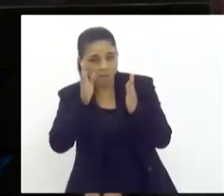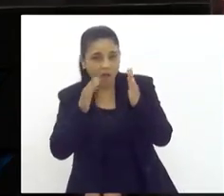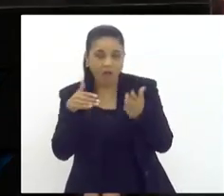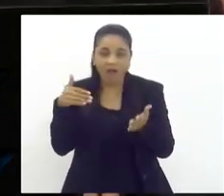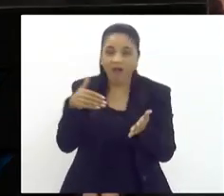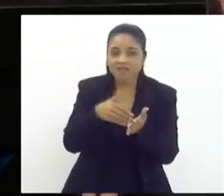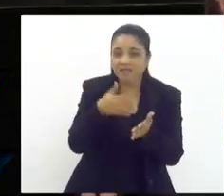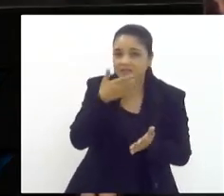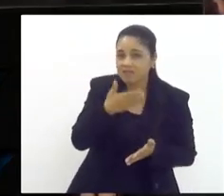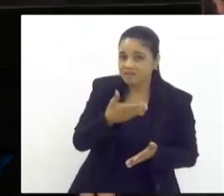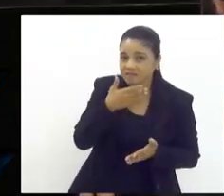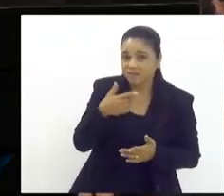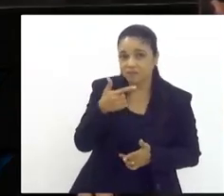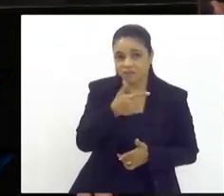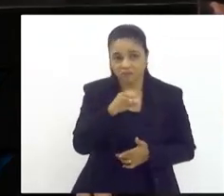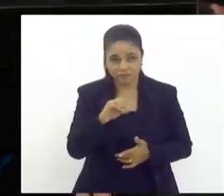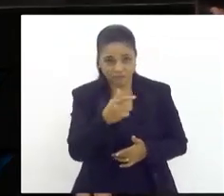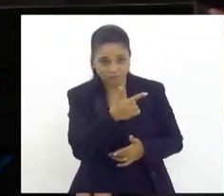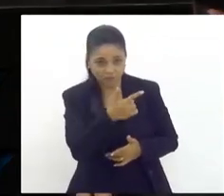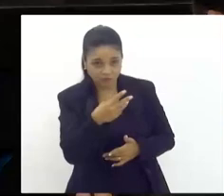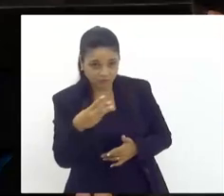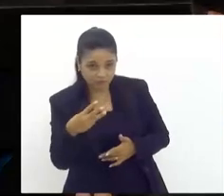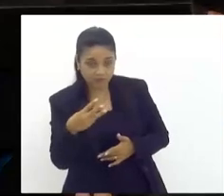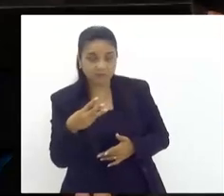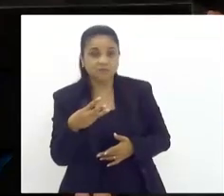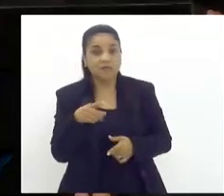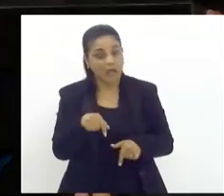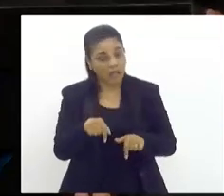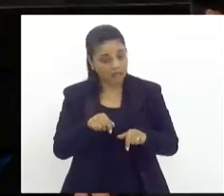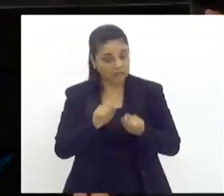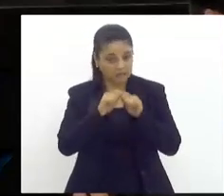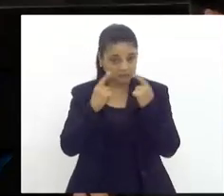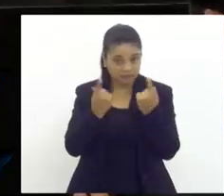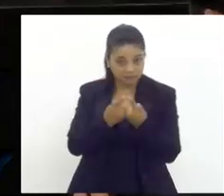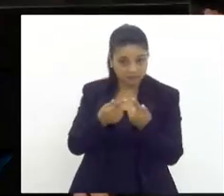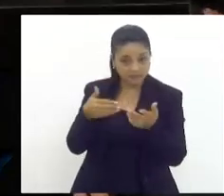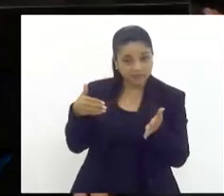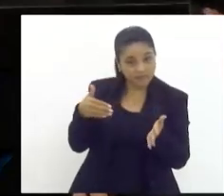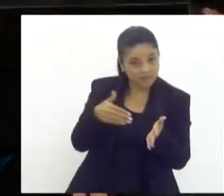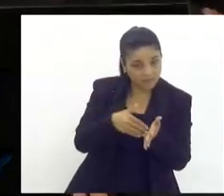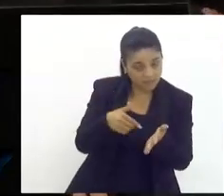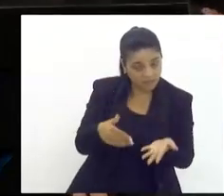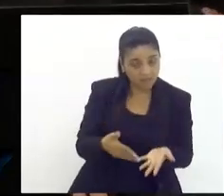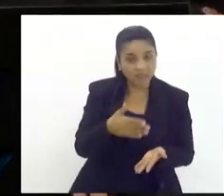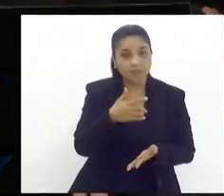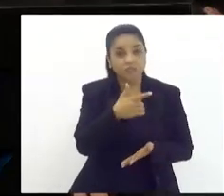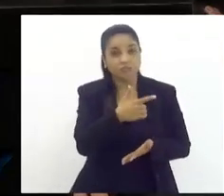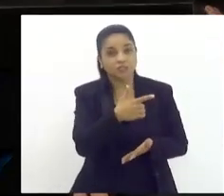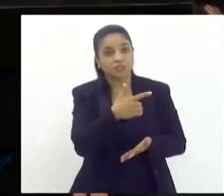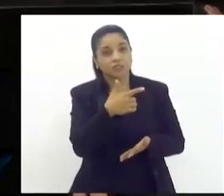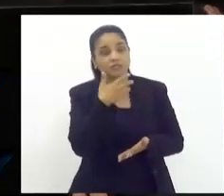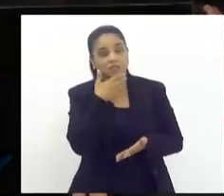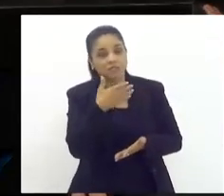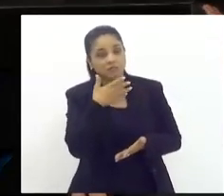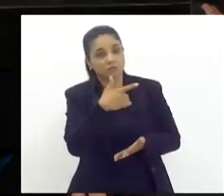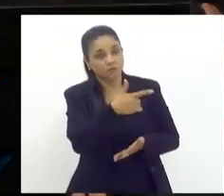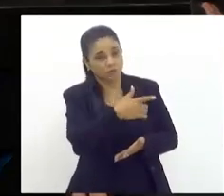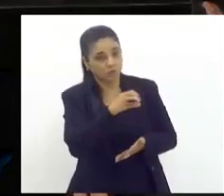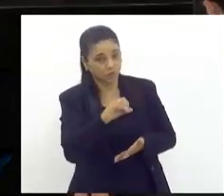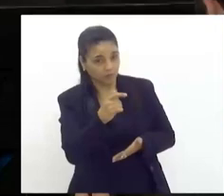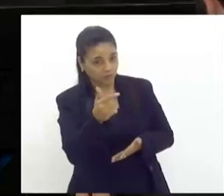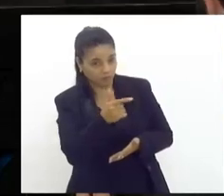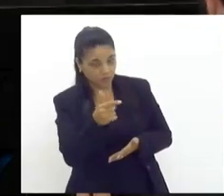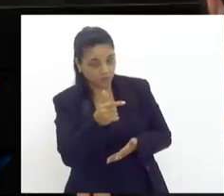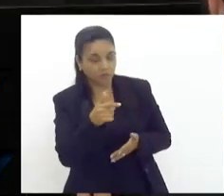dezembro de 2023 embora esta casa tenha dado até dezembro de 2022 mas nós respeitamos